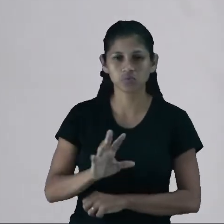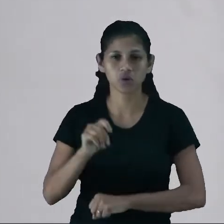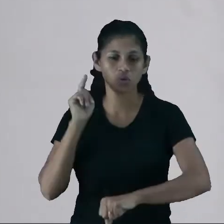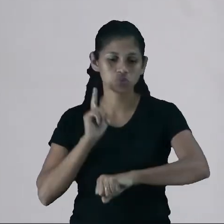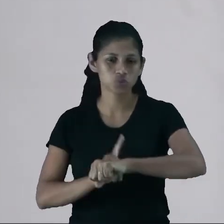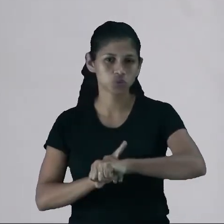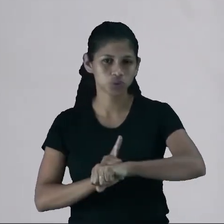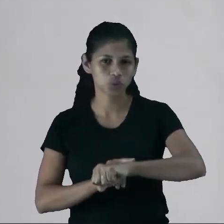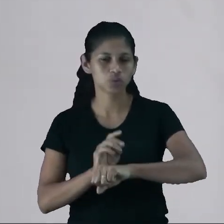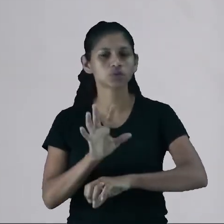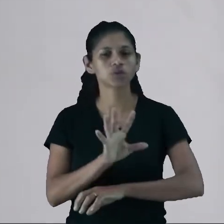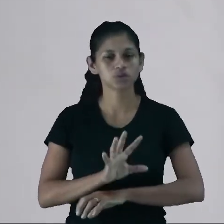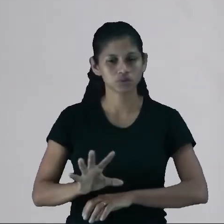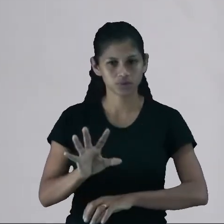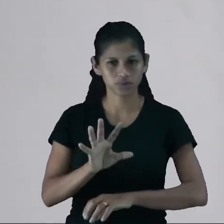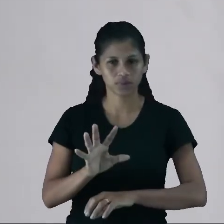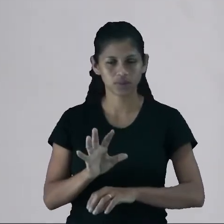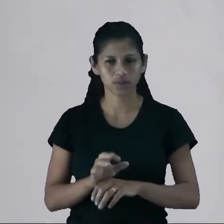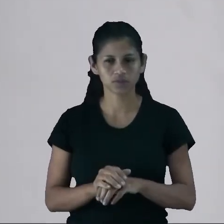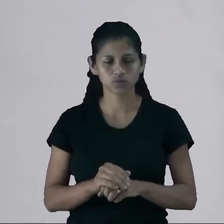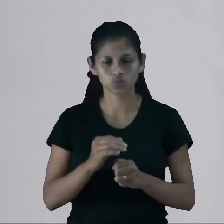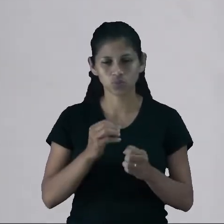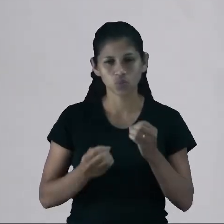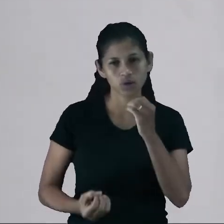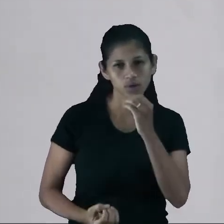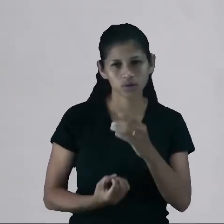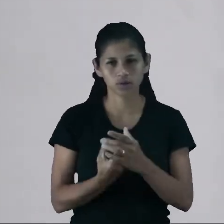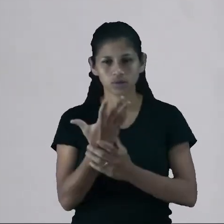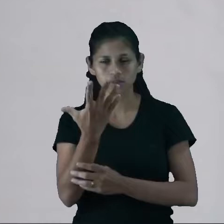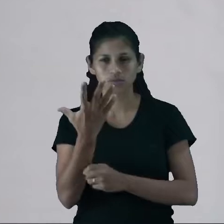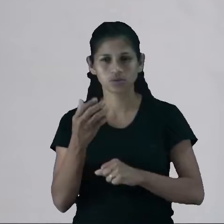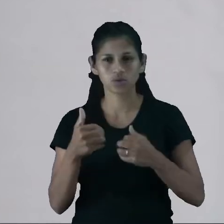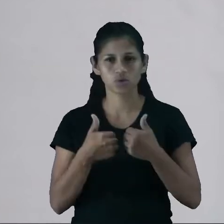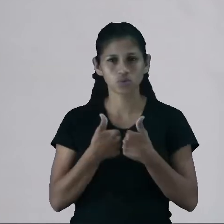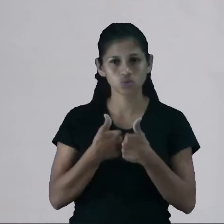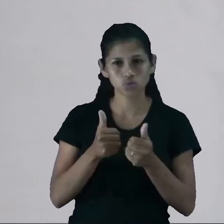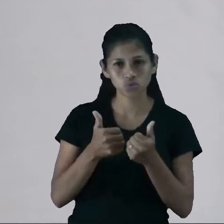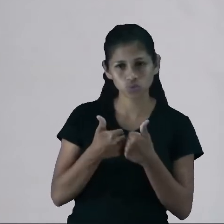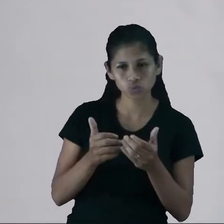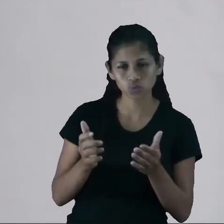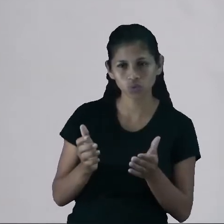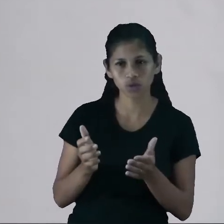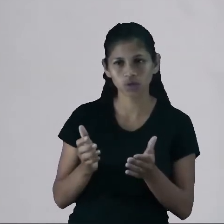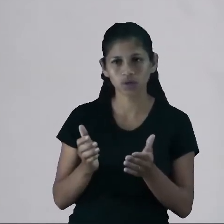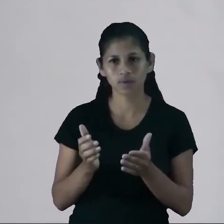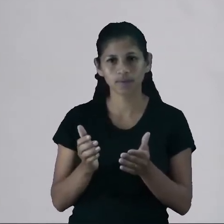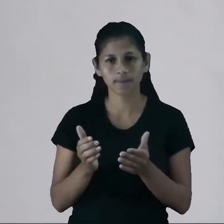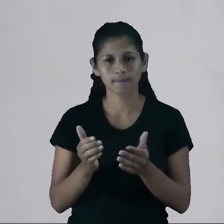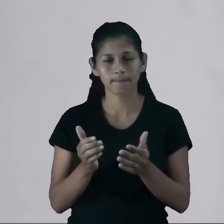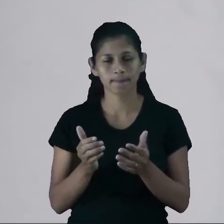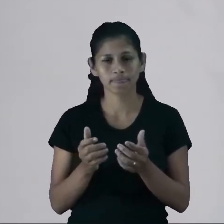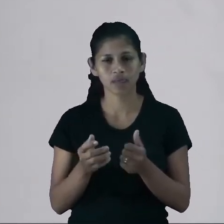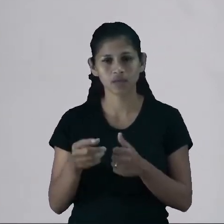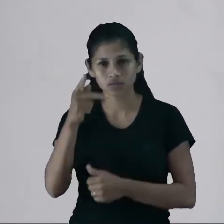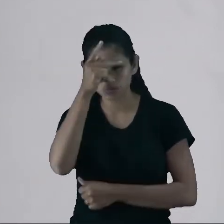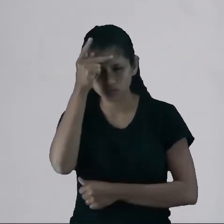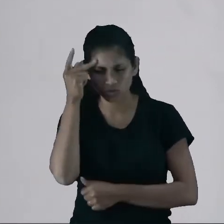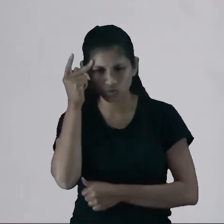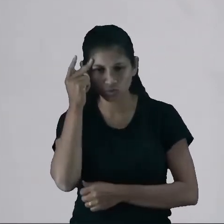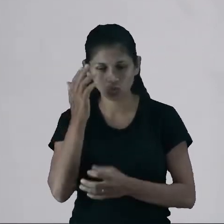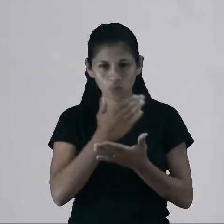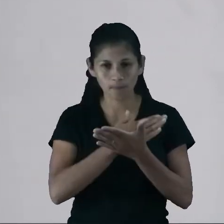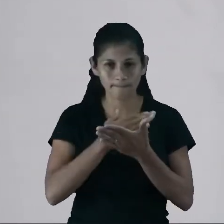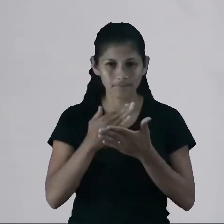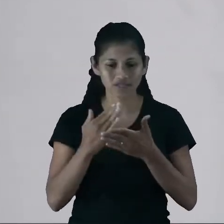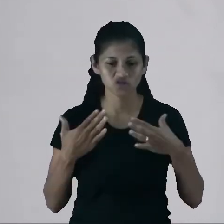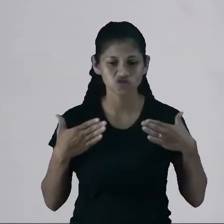a criação do automóvel, né, essa autonomia ao tempo e ao espaço seria o quê? Seria que as pessoas começaram a chegar,